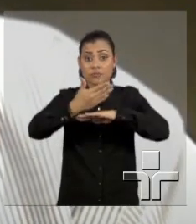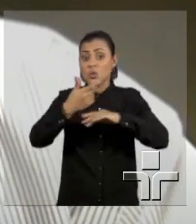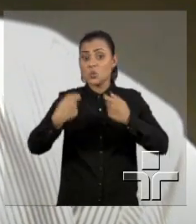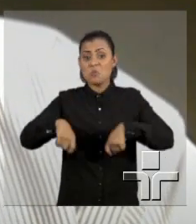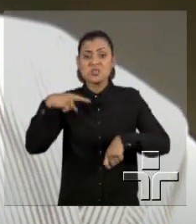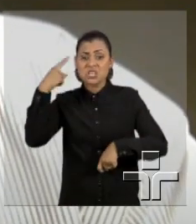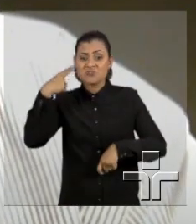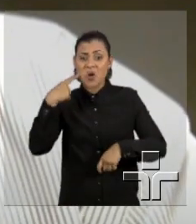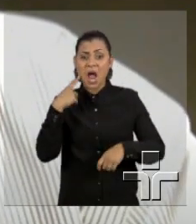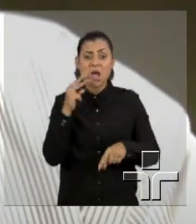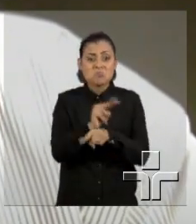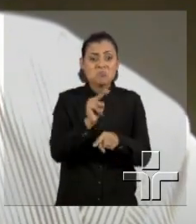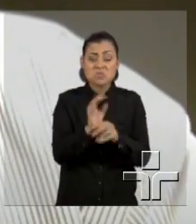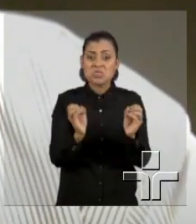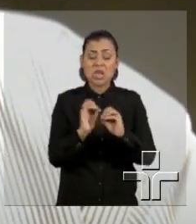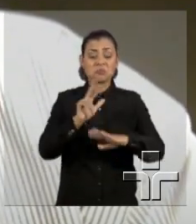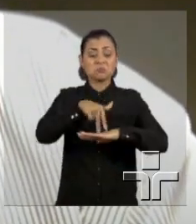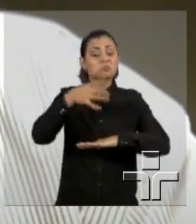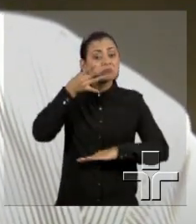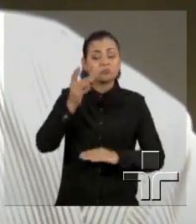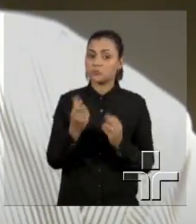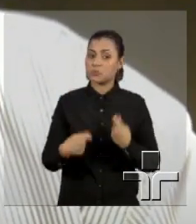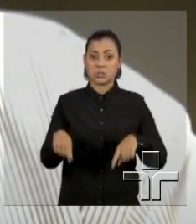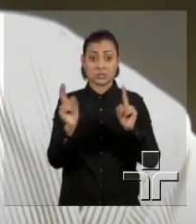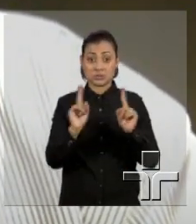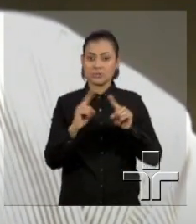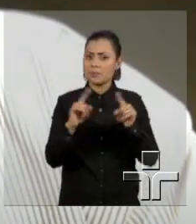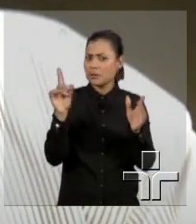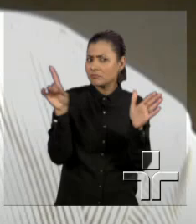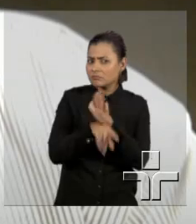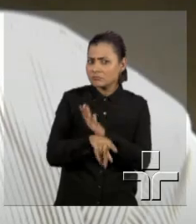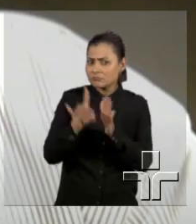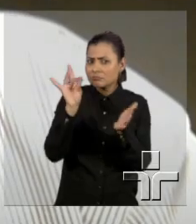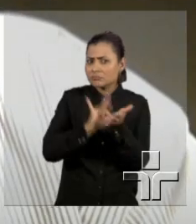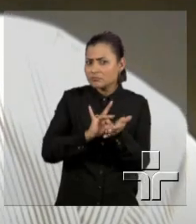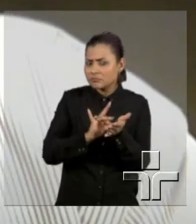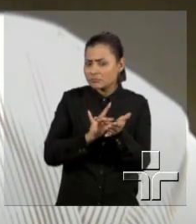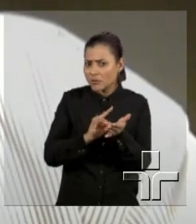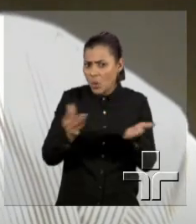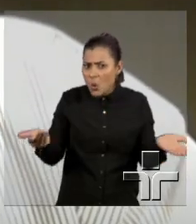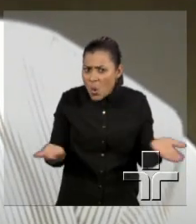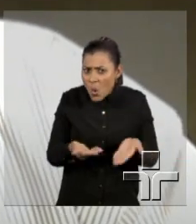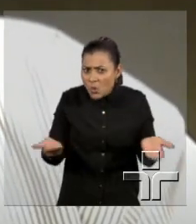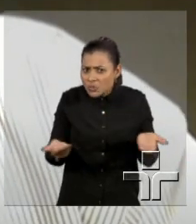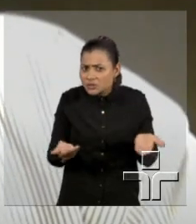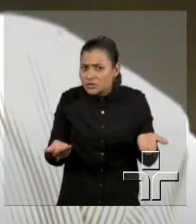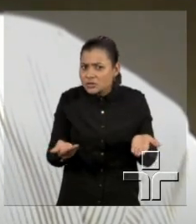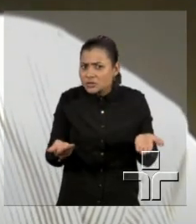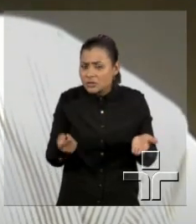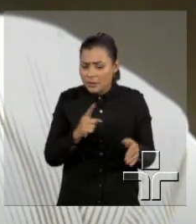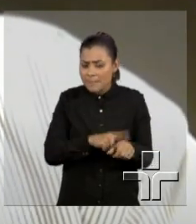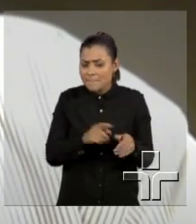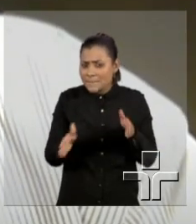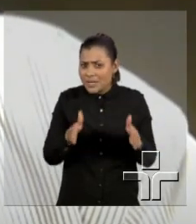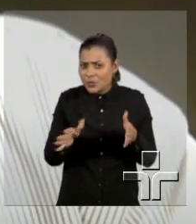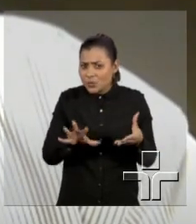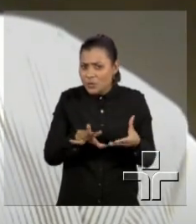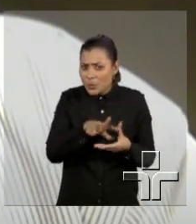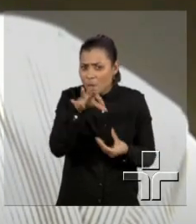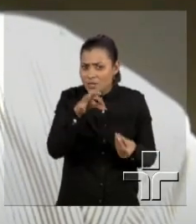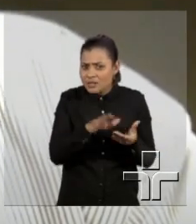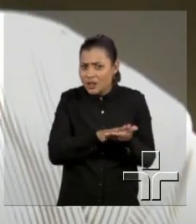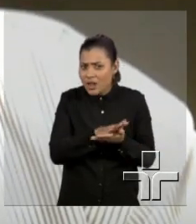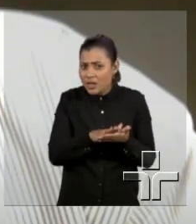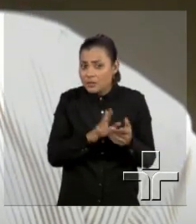advogado. Eu pergunto para o senhor, será que hoje nós estamos vivendo não uma democracia, mas